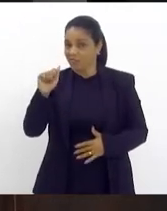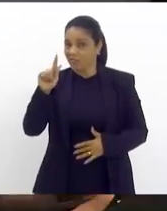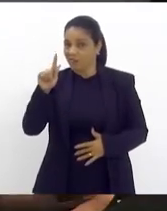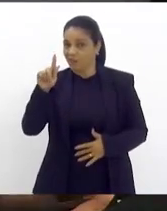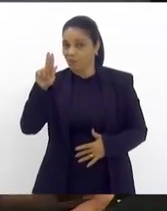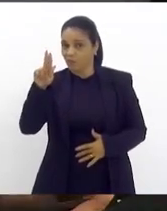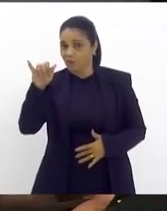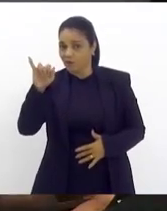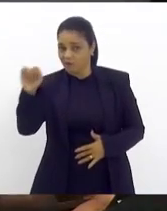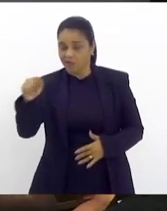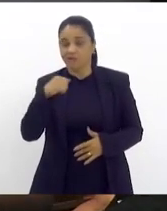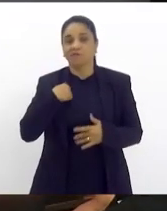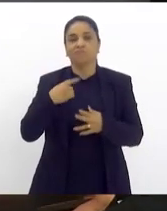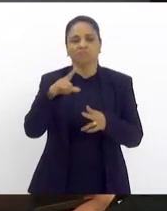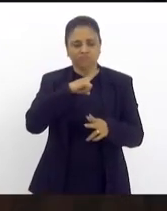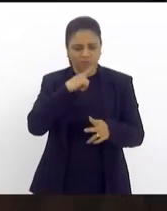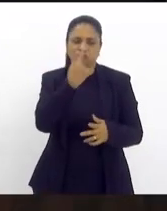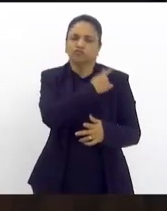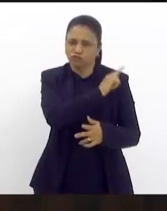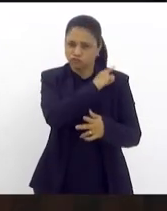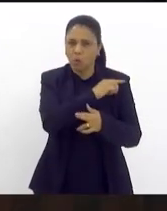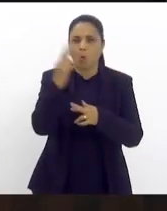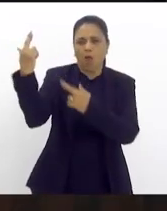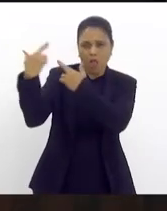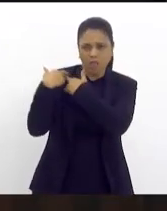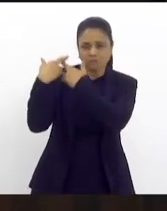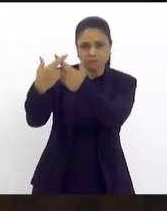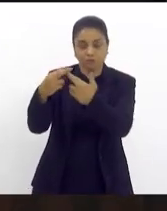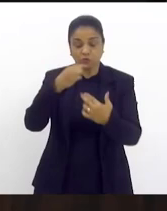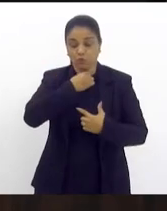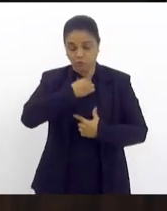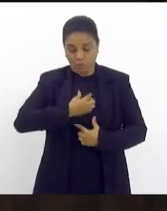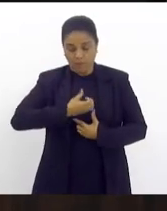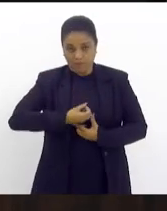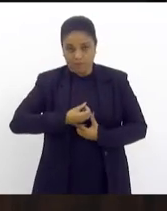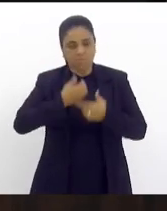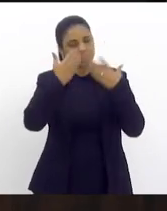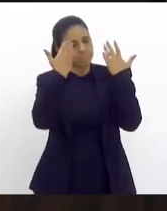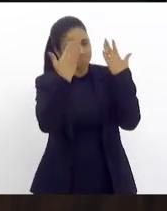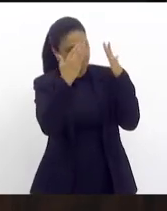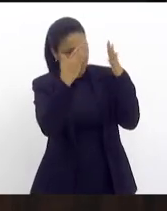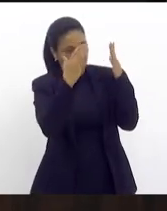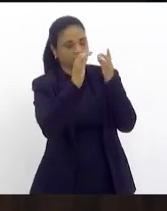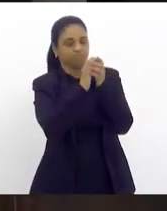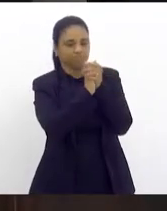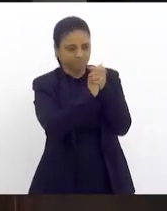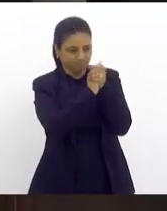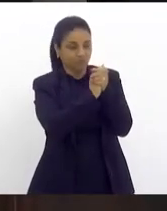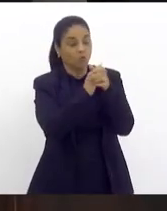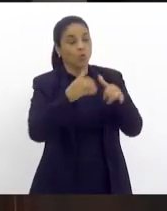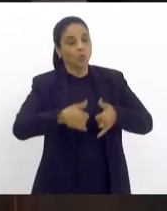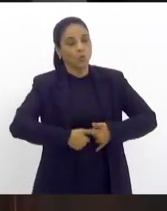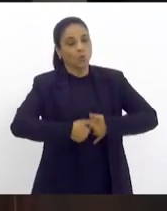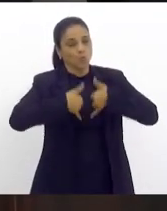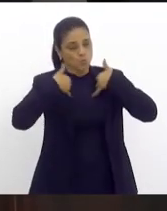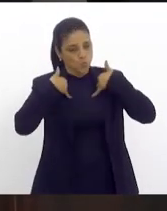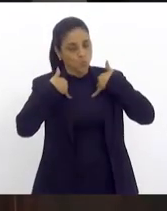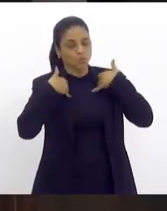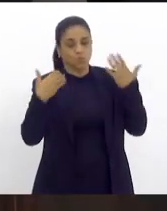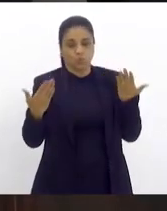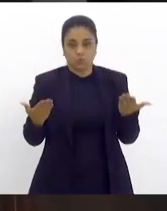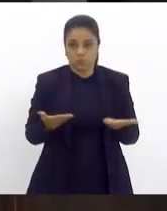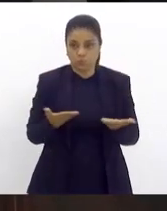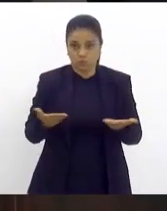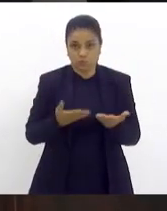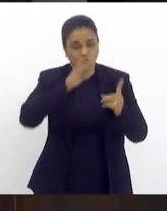responsável. Então, a sua medalha hoje é mais do que merecida. Parabéns, meu amigo. Com muito orgulho, hoje a gente está aqui